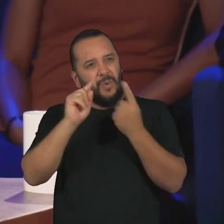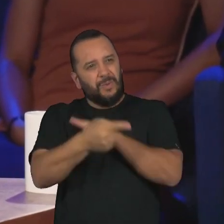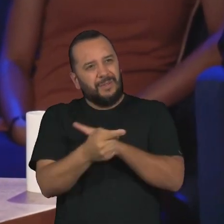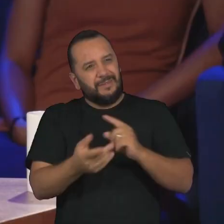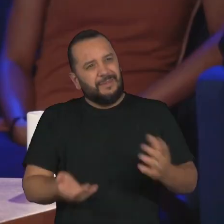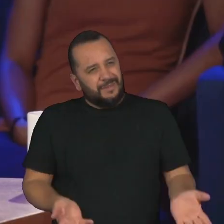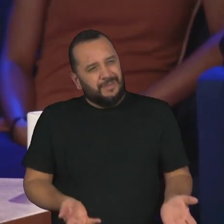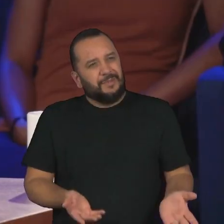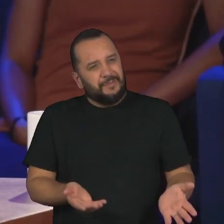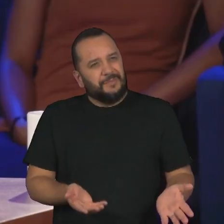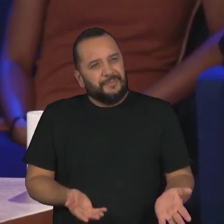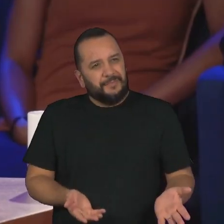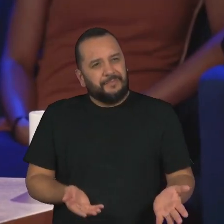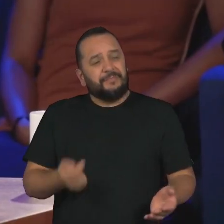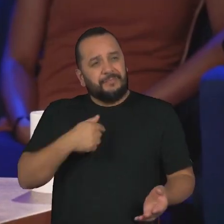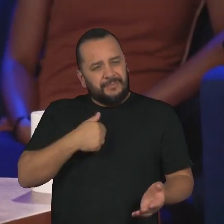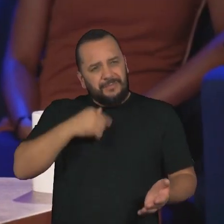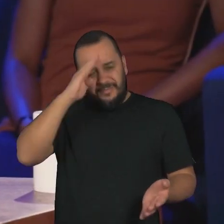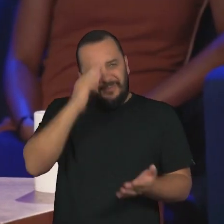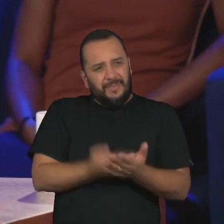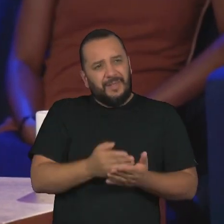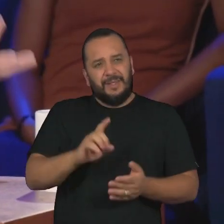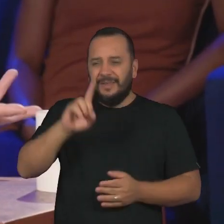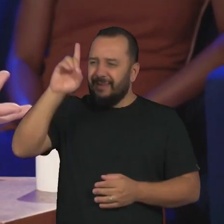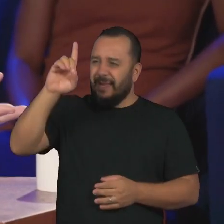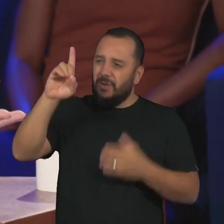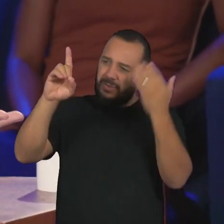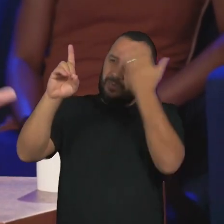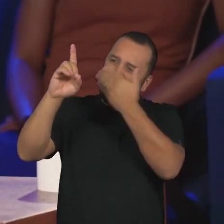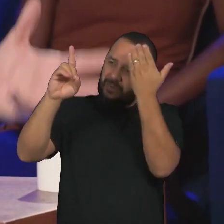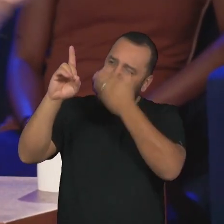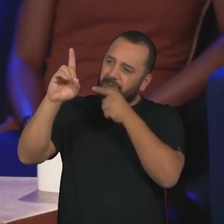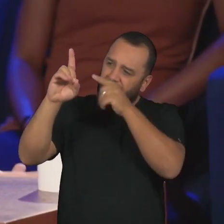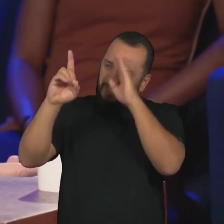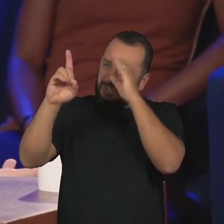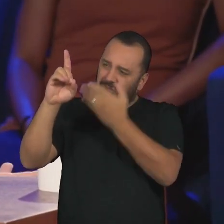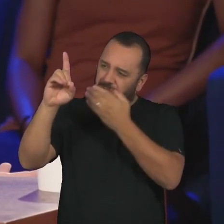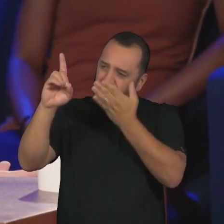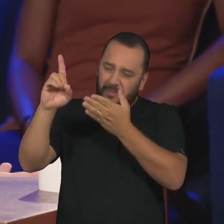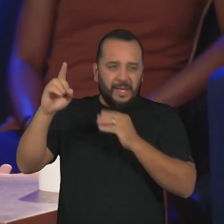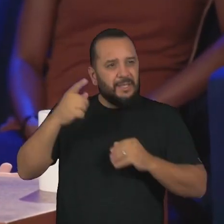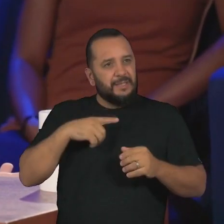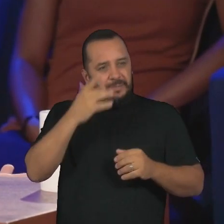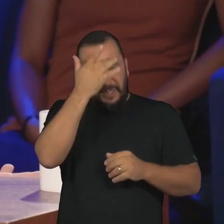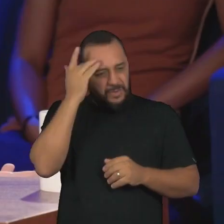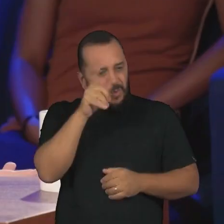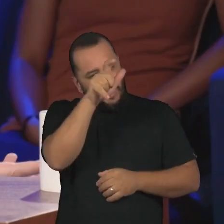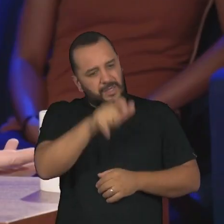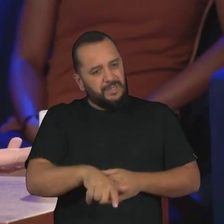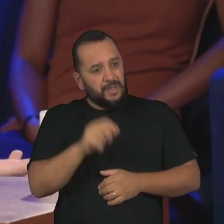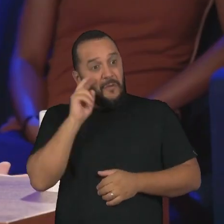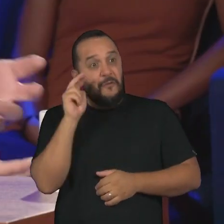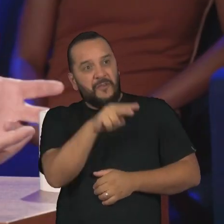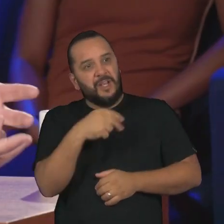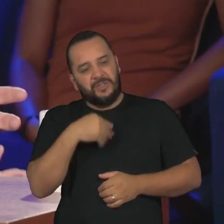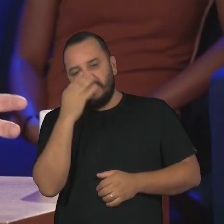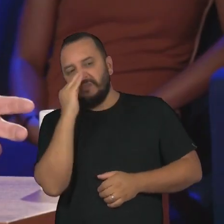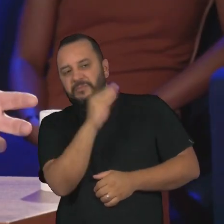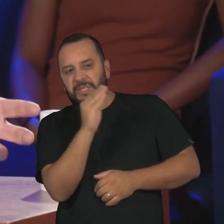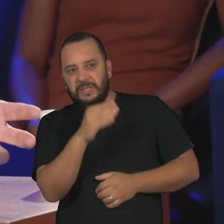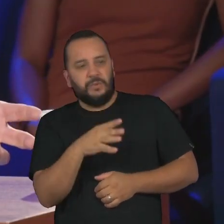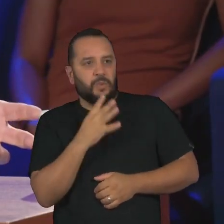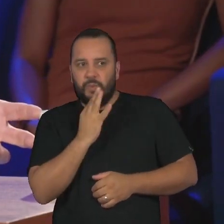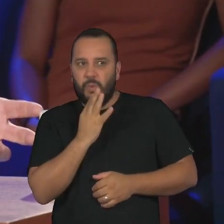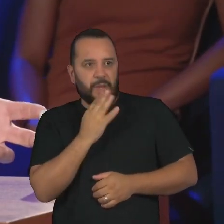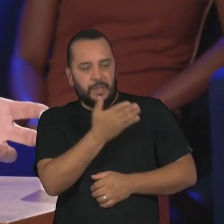contradição, né? Assim, eu acredito em Deus que eu não vejo e eu desprezo o meu irmão que eu vejo, que eu nem